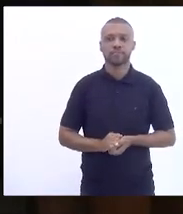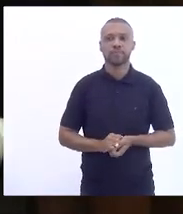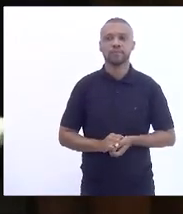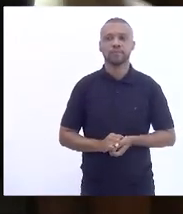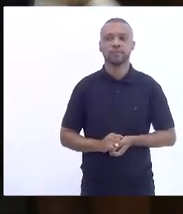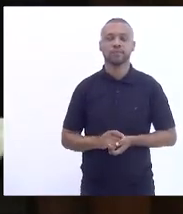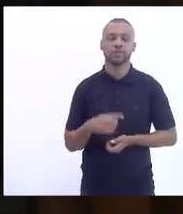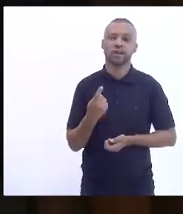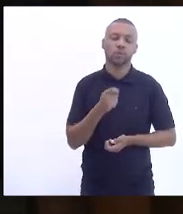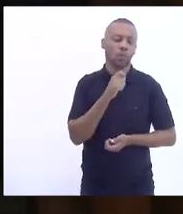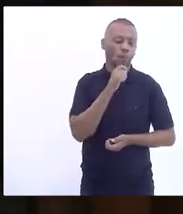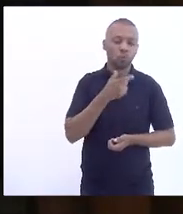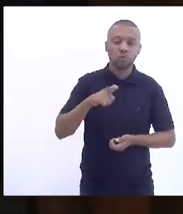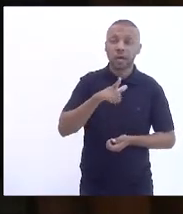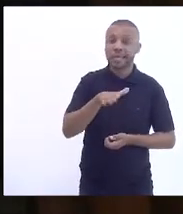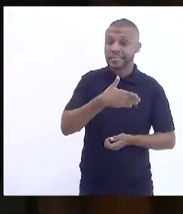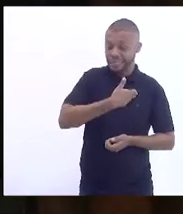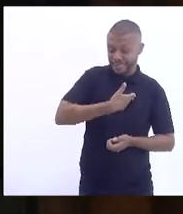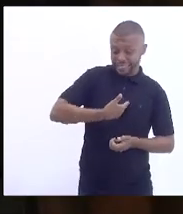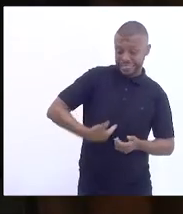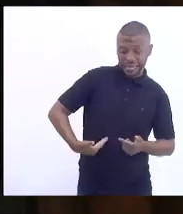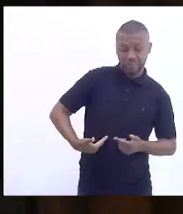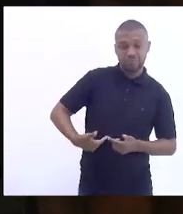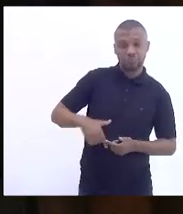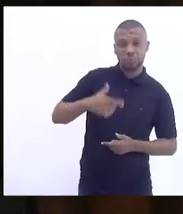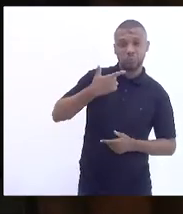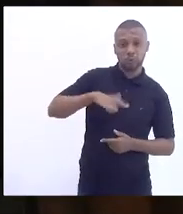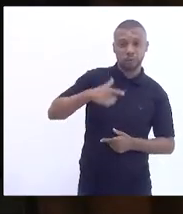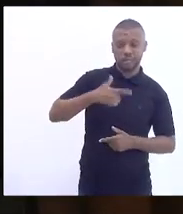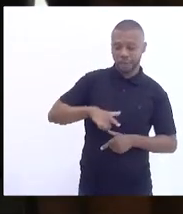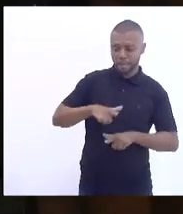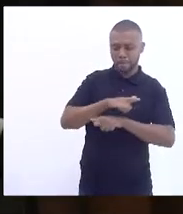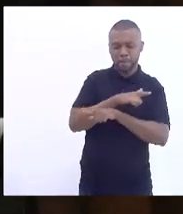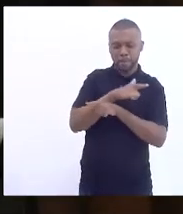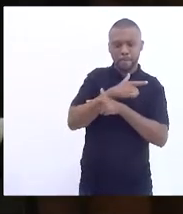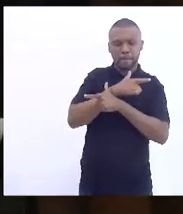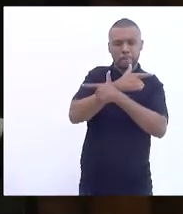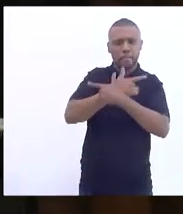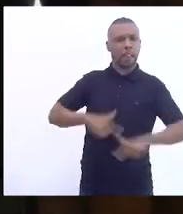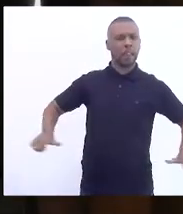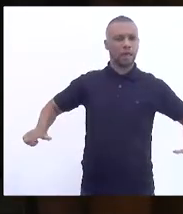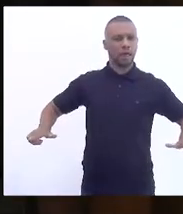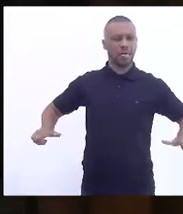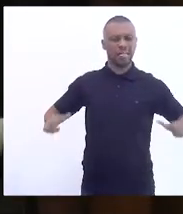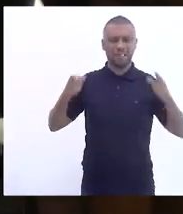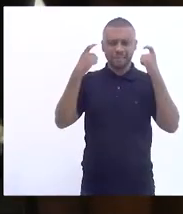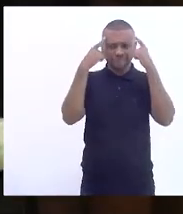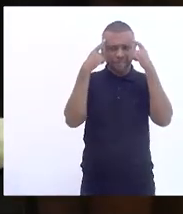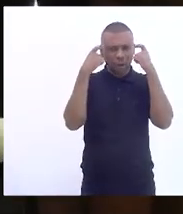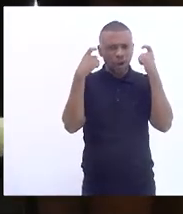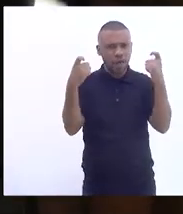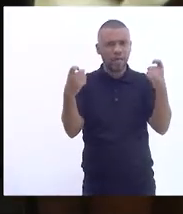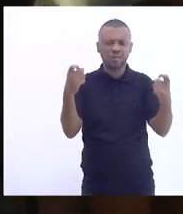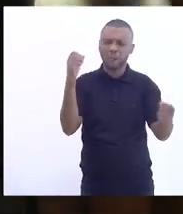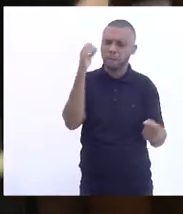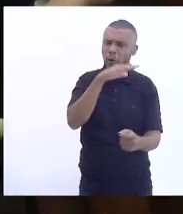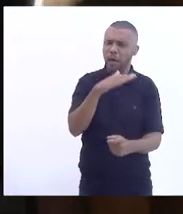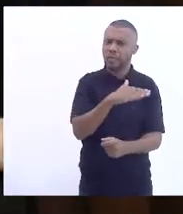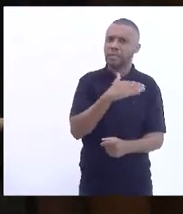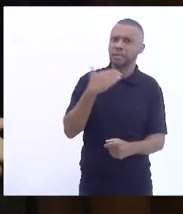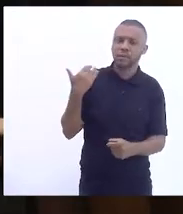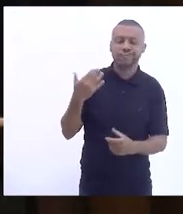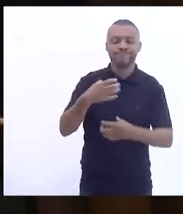não tem estado o estado é o Estado Violento e assassino impede eu me sinto um